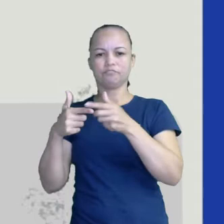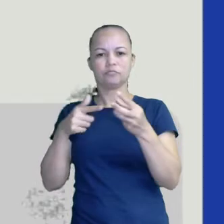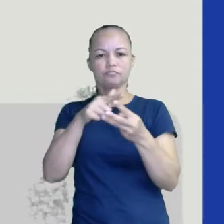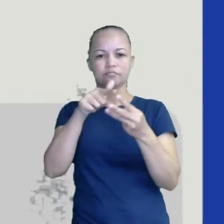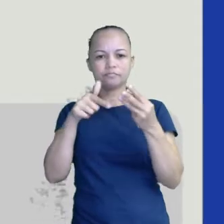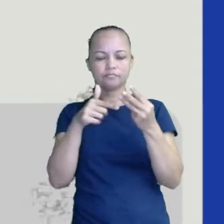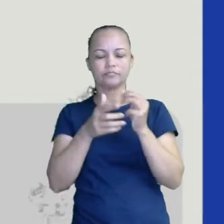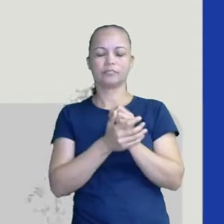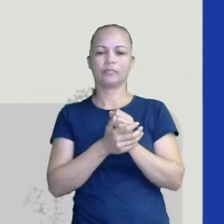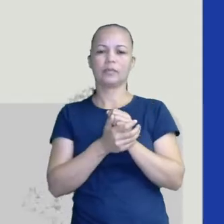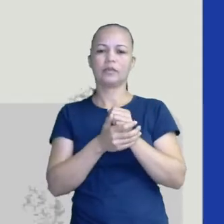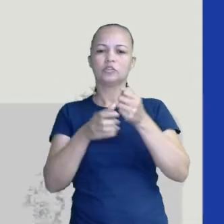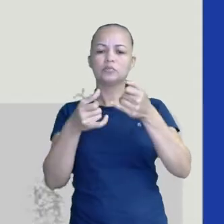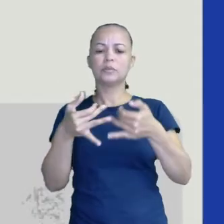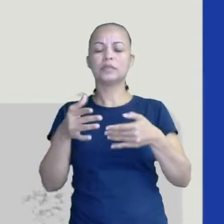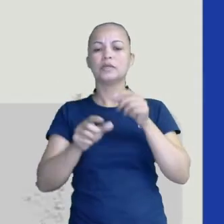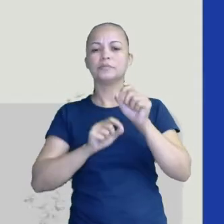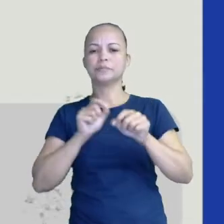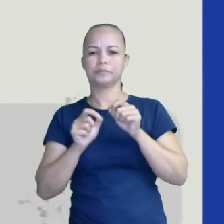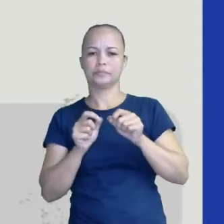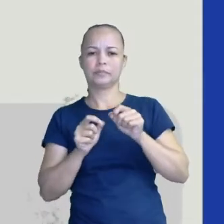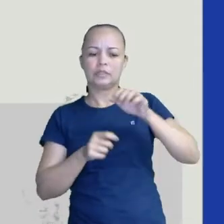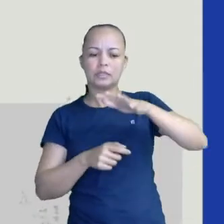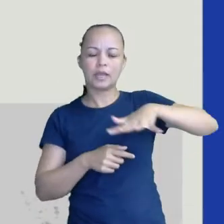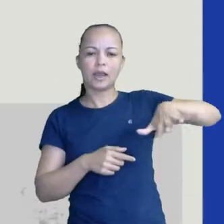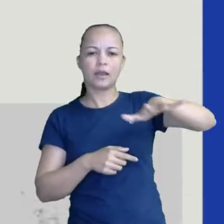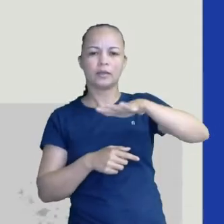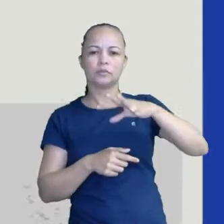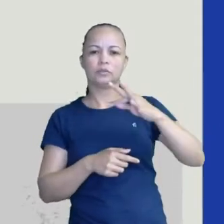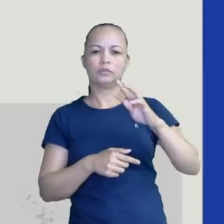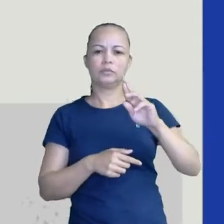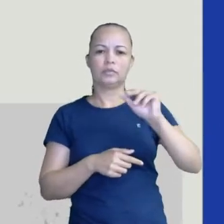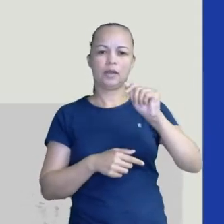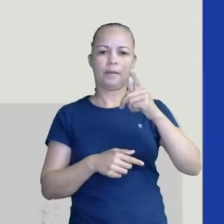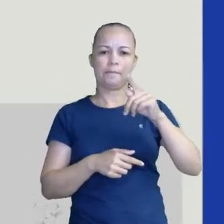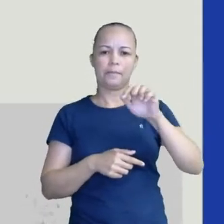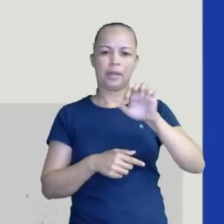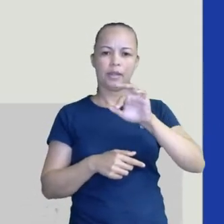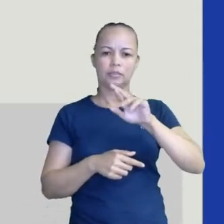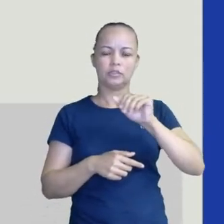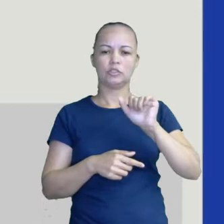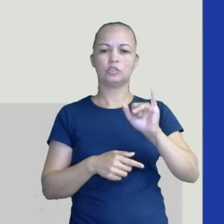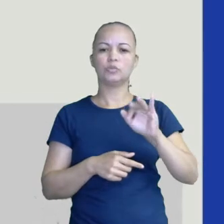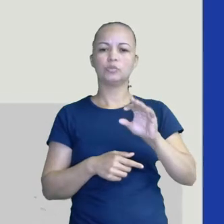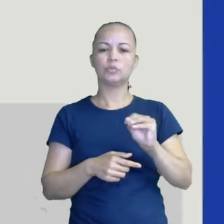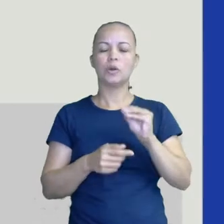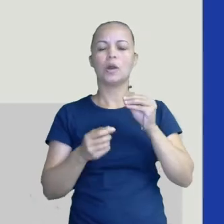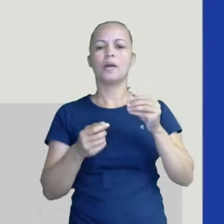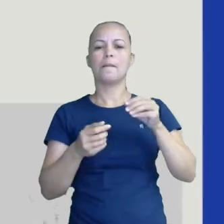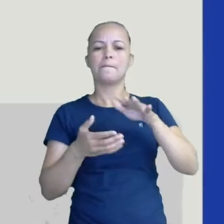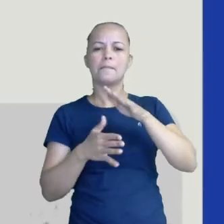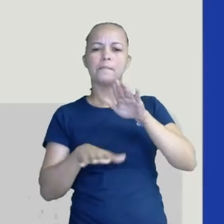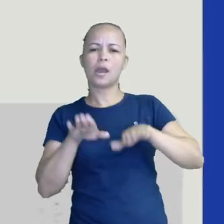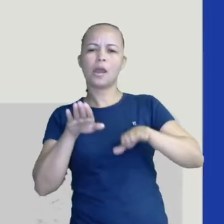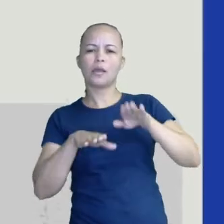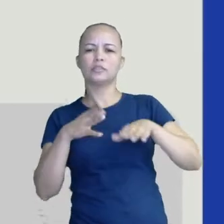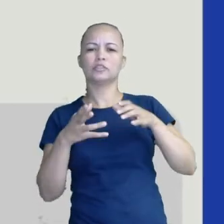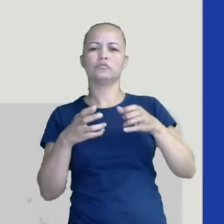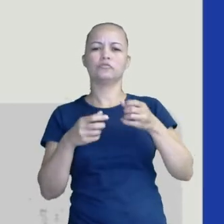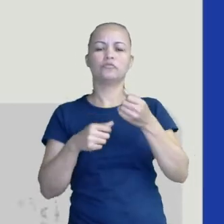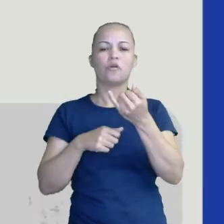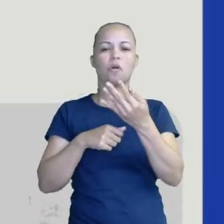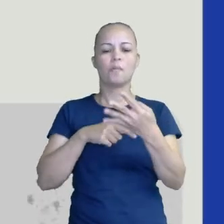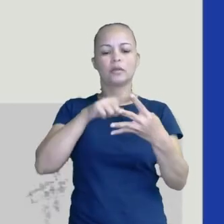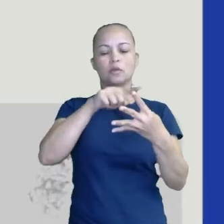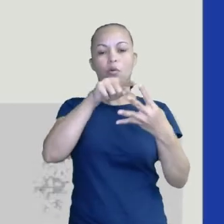ele diz o que que a área do trapézio mede o valor da superfície dessa figura plana formado